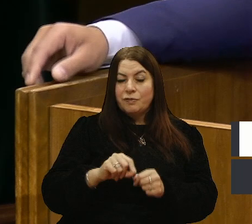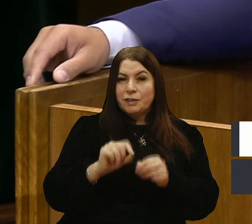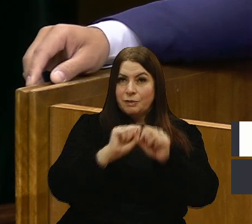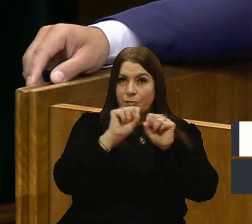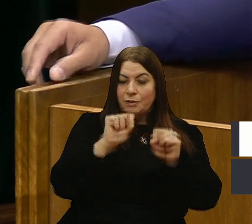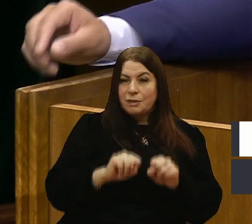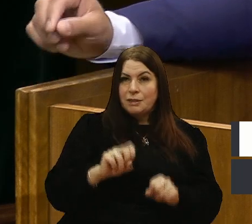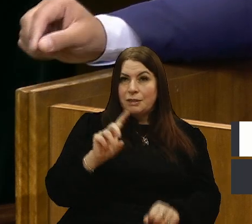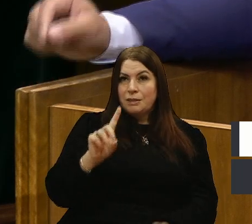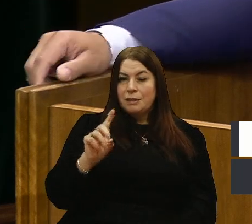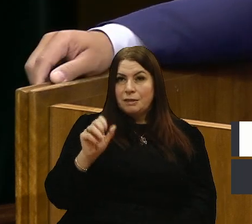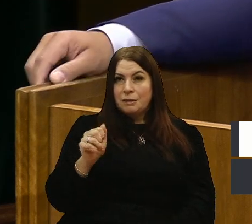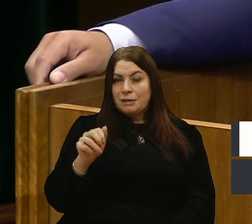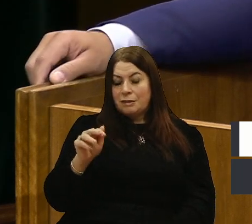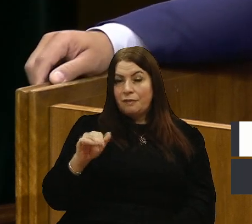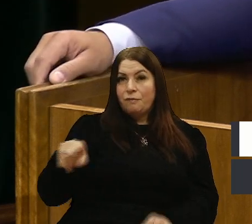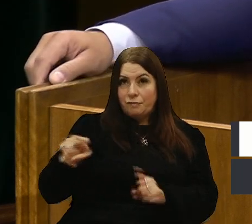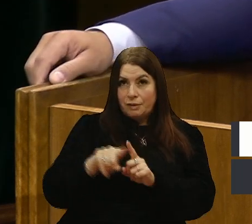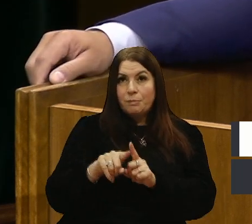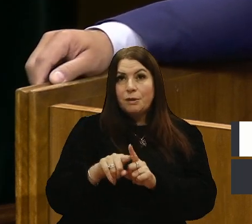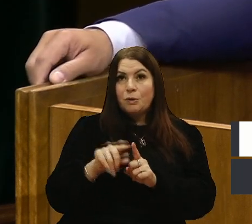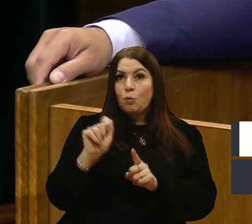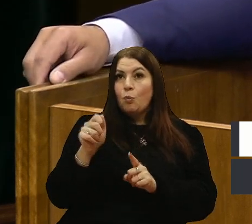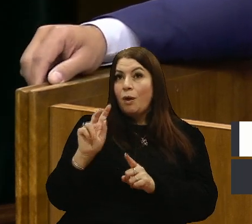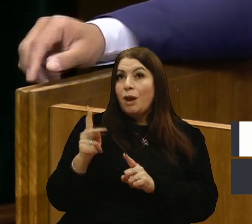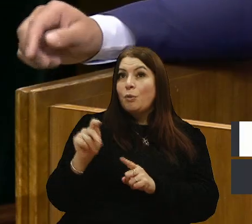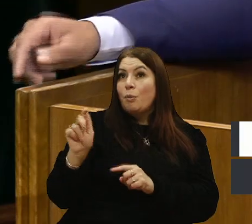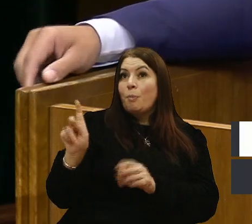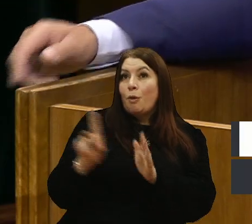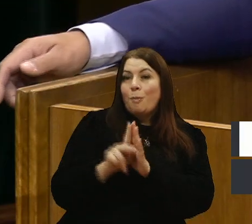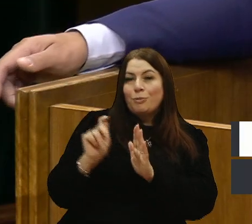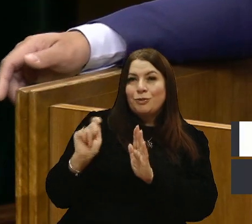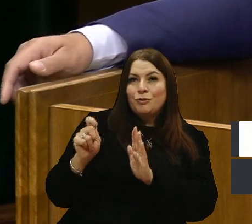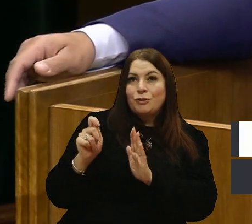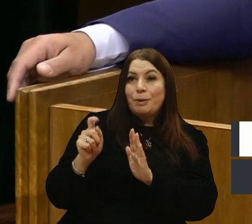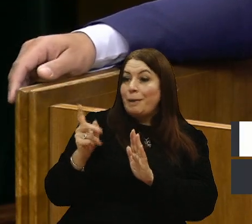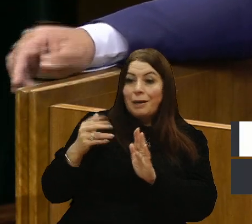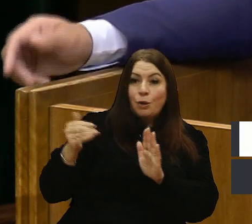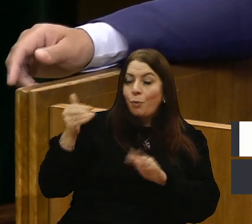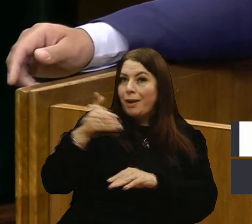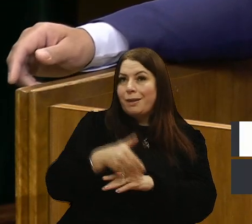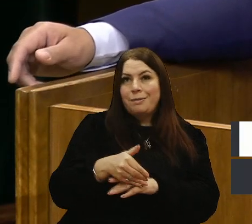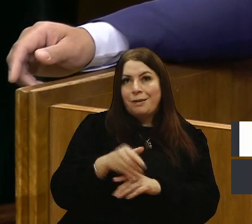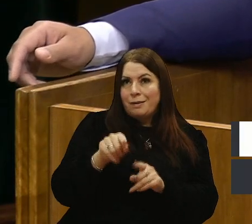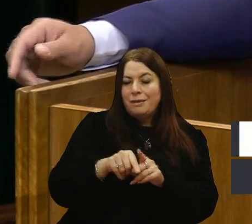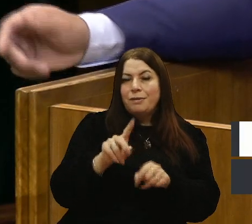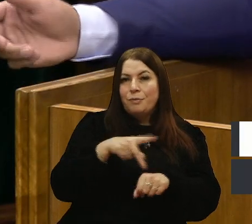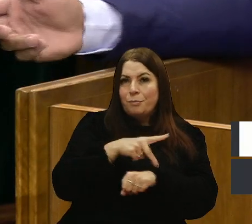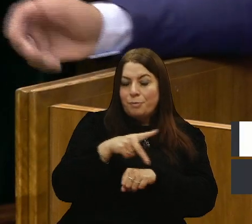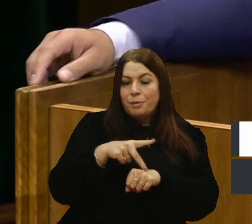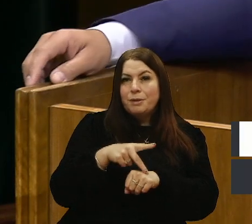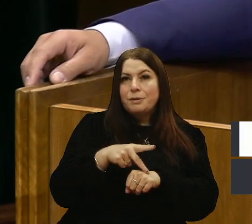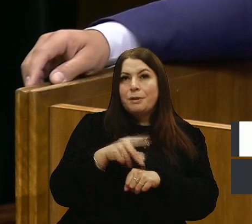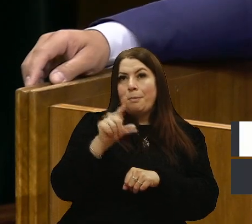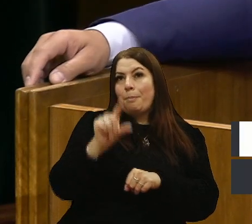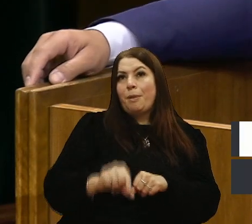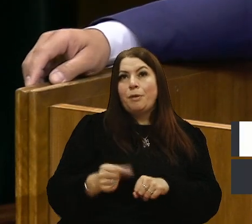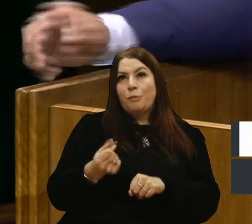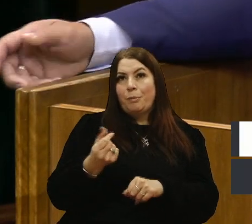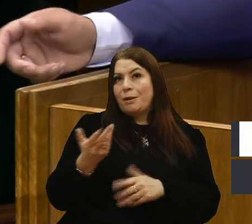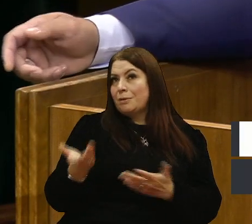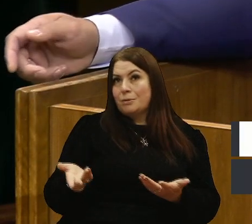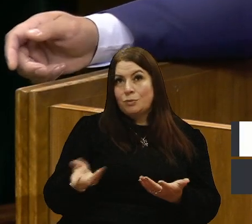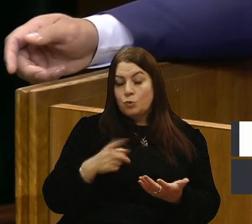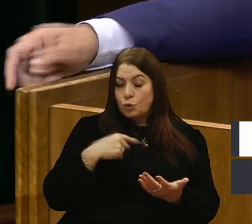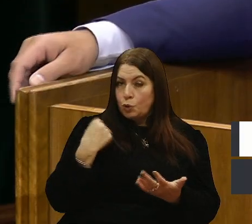sistema antidumping com o alho da Argentina, para que esse alho não entre aqui no país abaixo do preço, né,